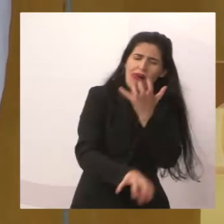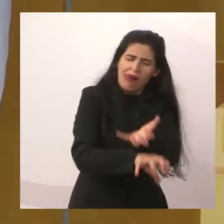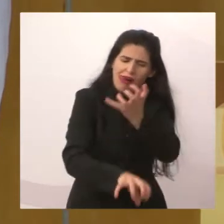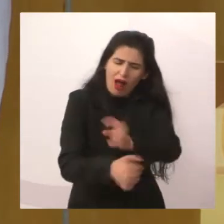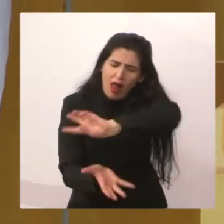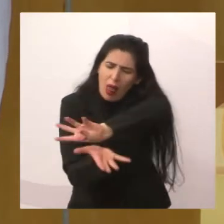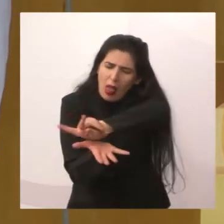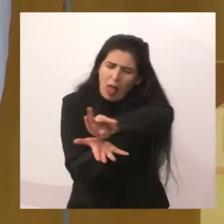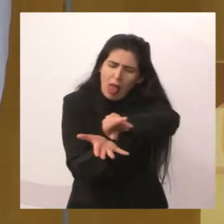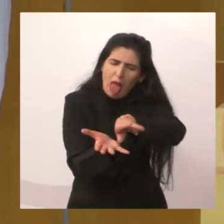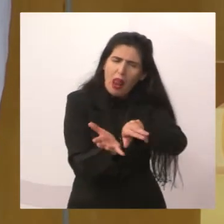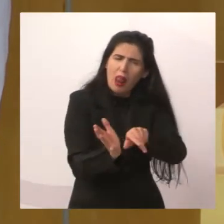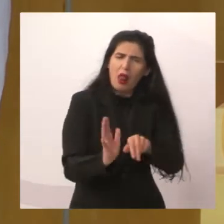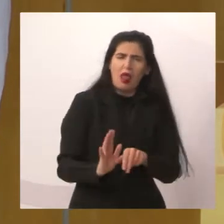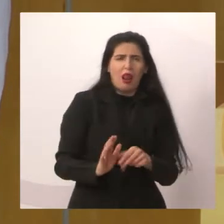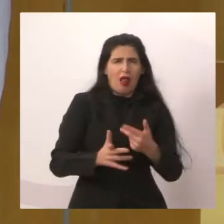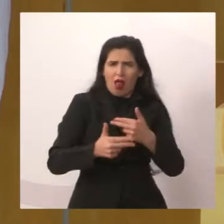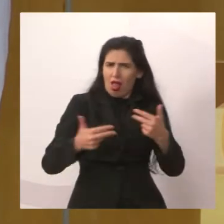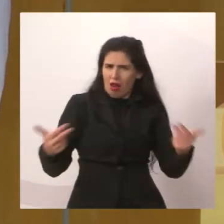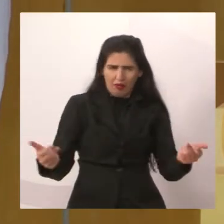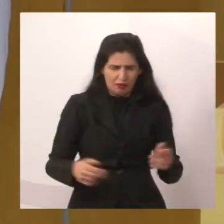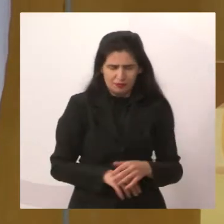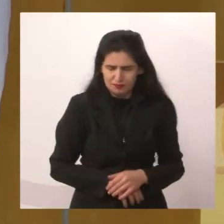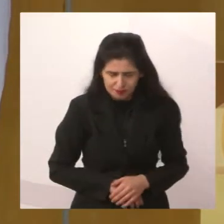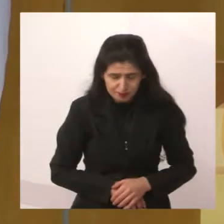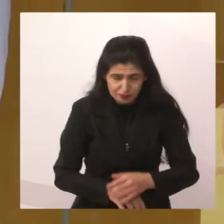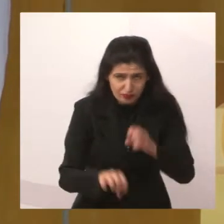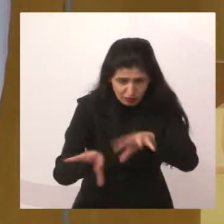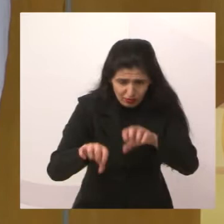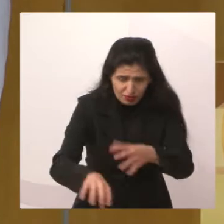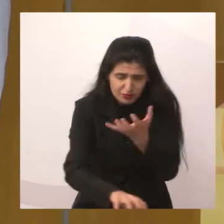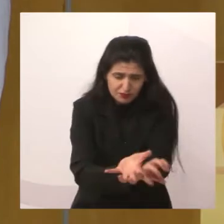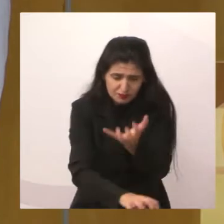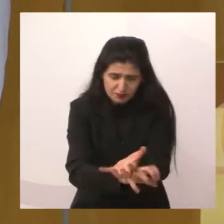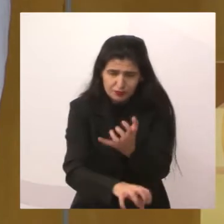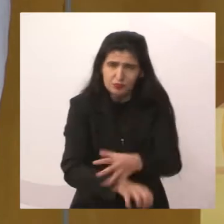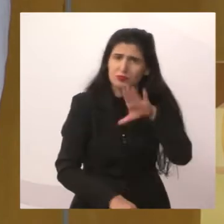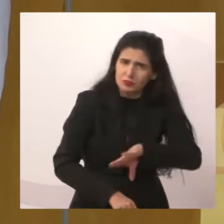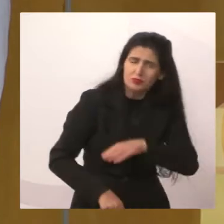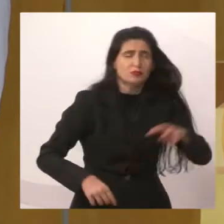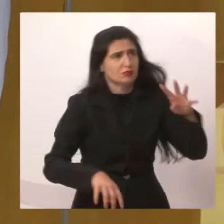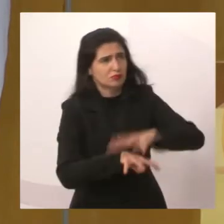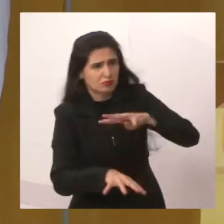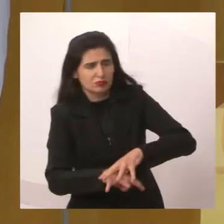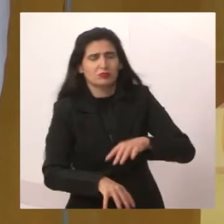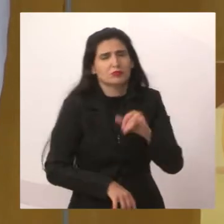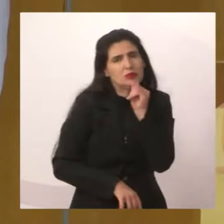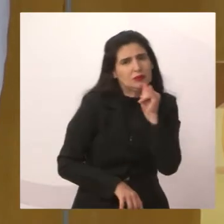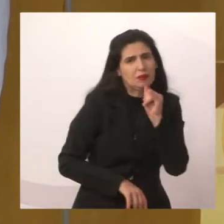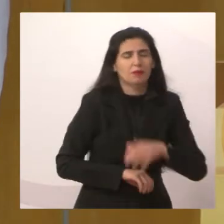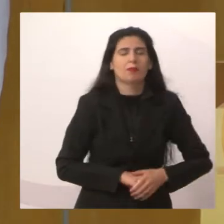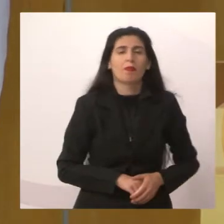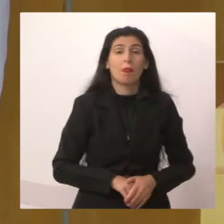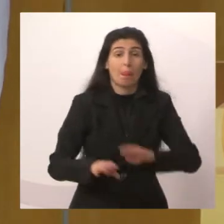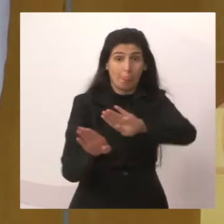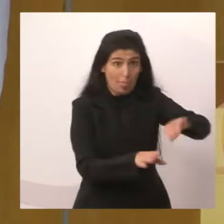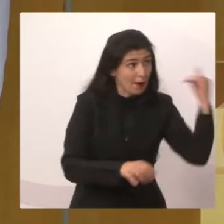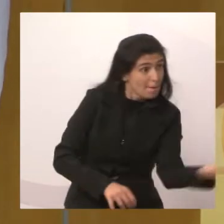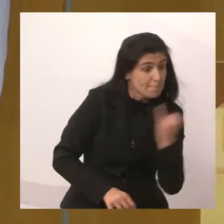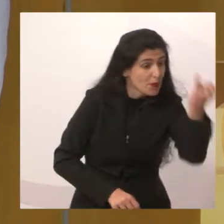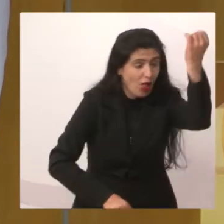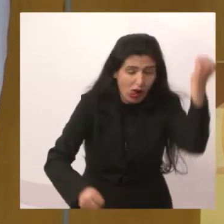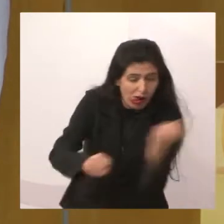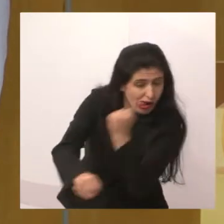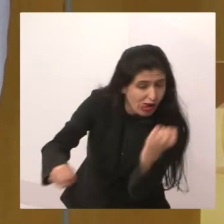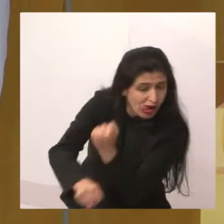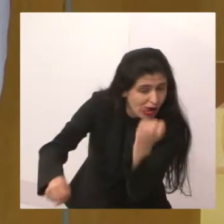do que cuidar, desviar para serviço de infraestrutura. É importante, sem dúvida nenhuma. Nós